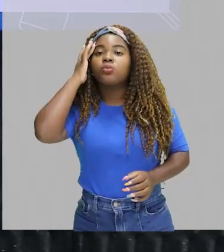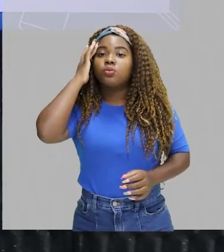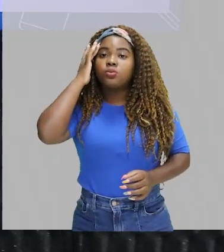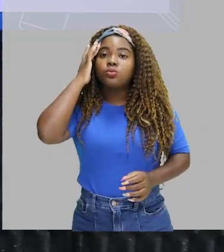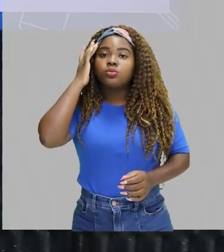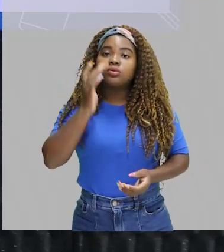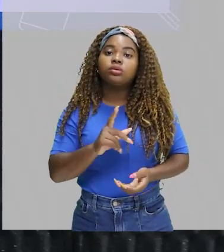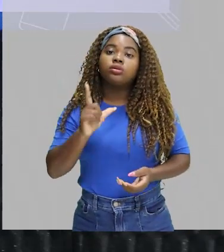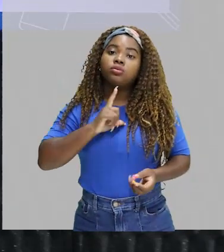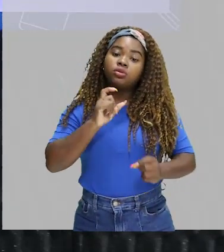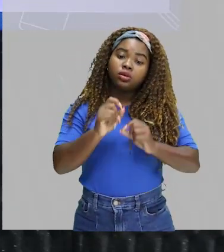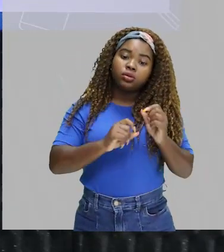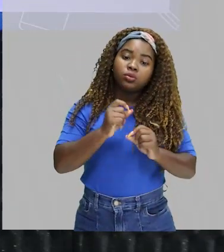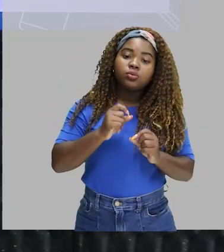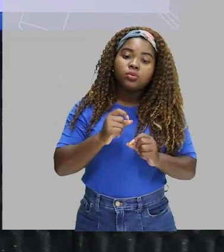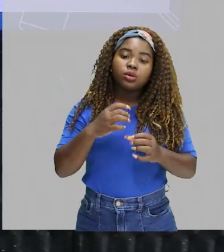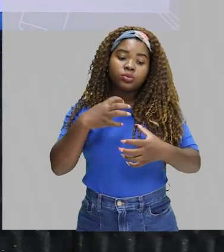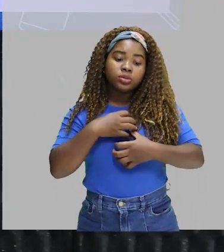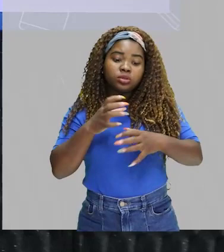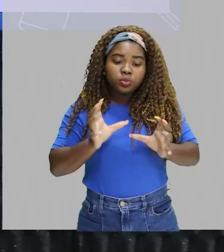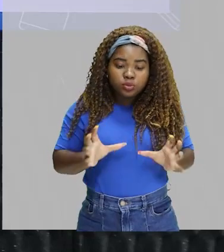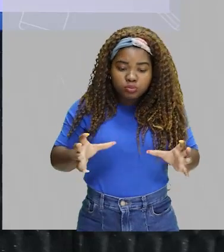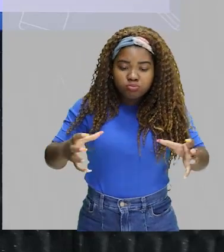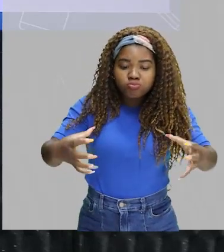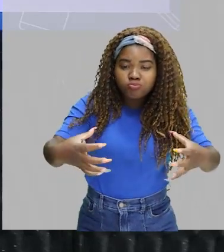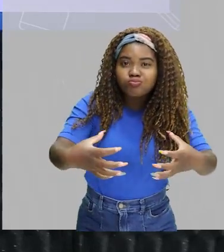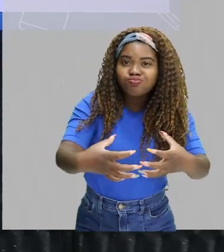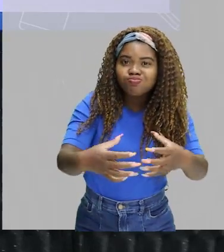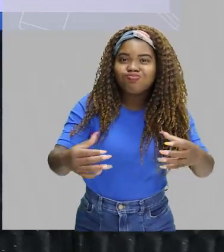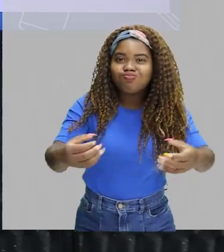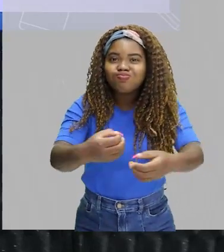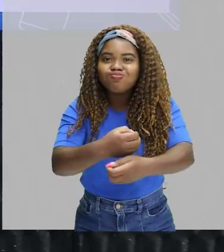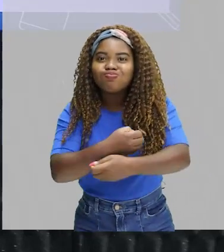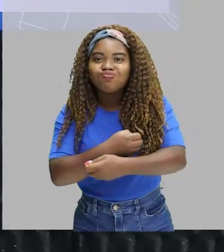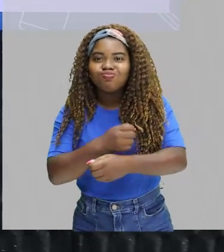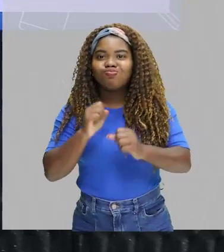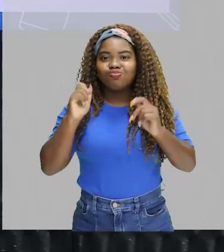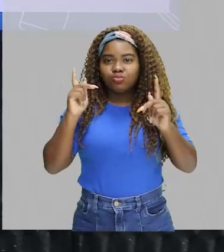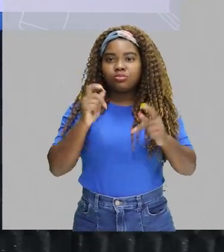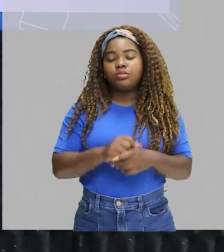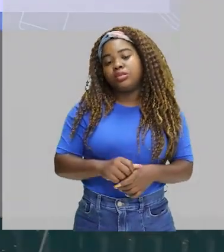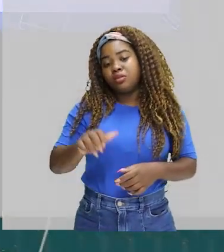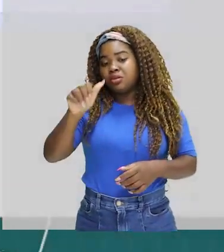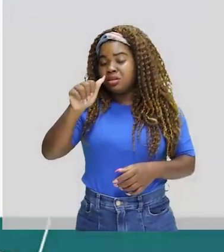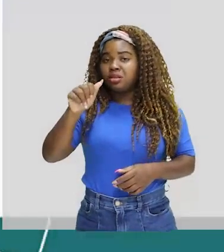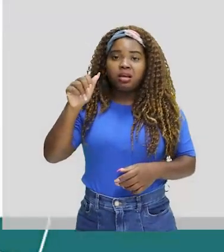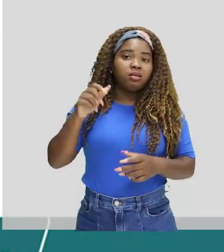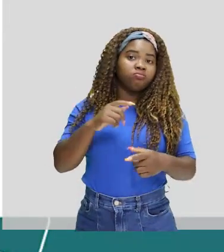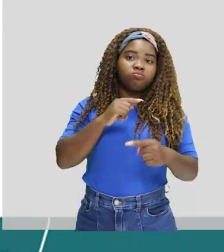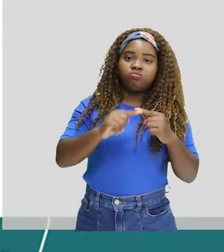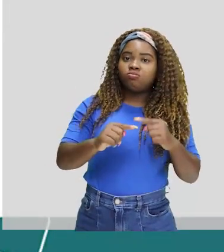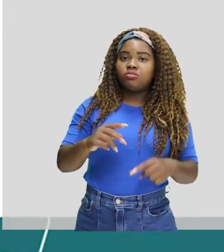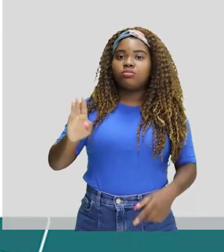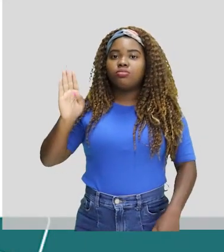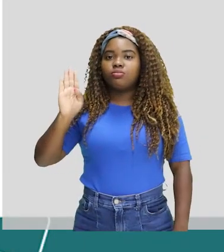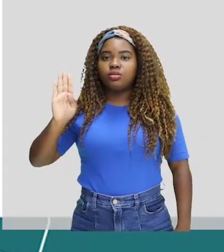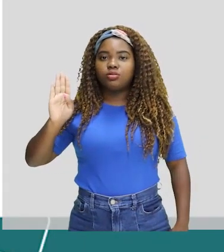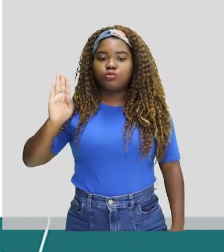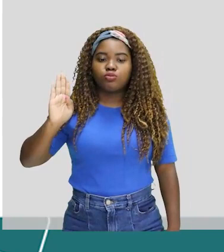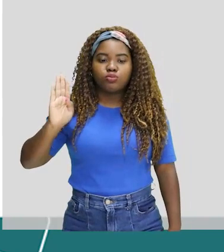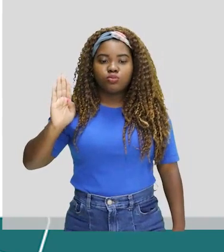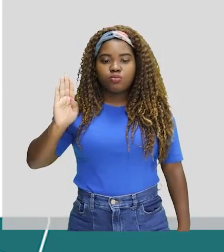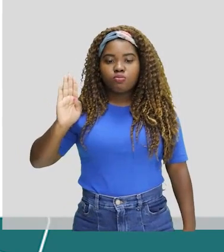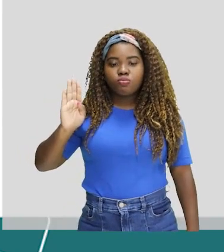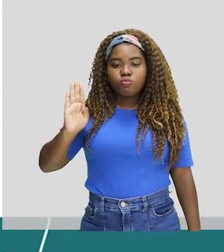então existe um tom de coletividade aí envolvido. Não cai muito bem essa letra A para a gente. Letra B. Segundo o